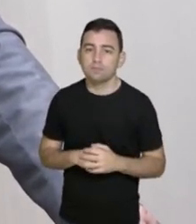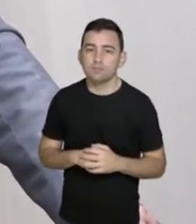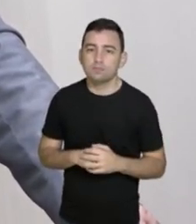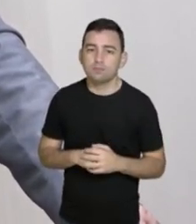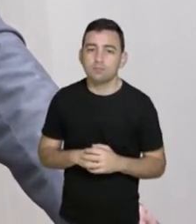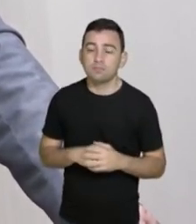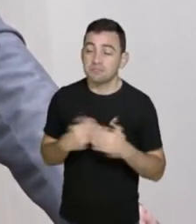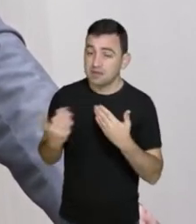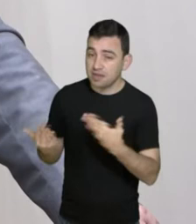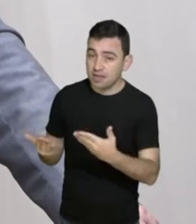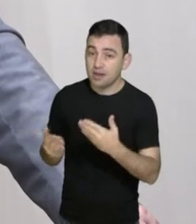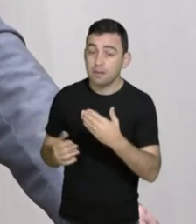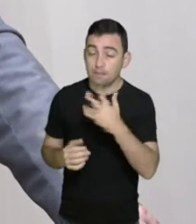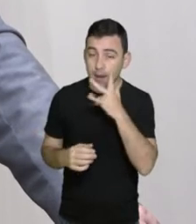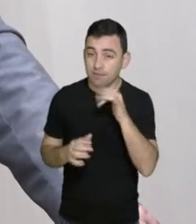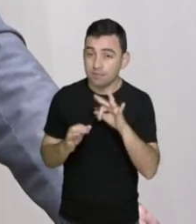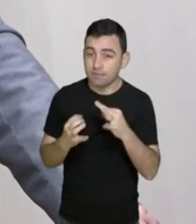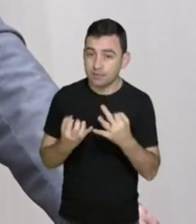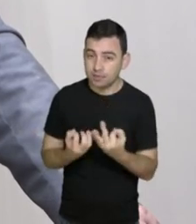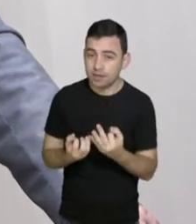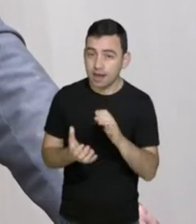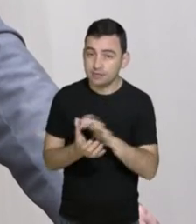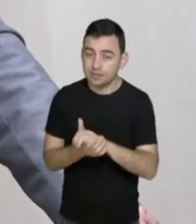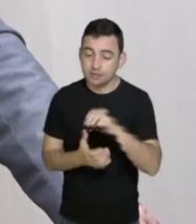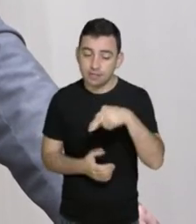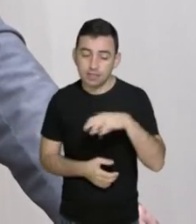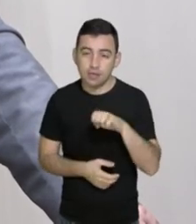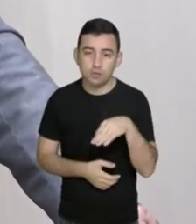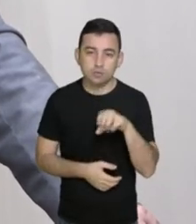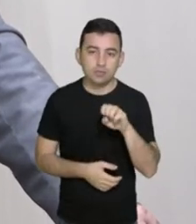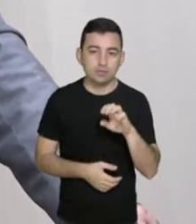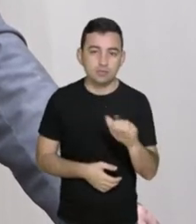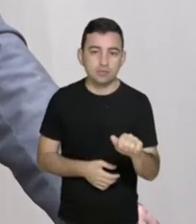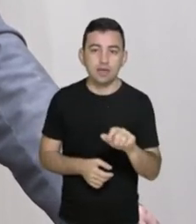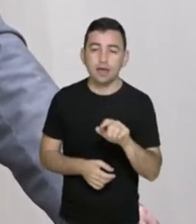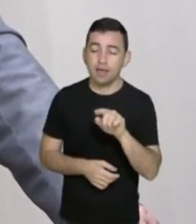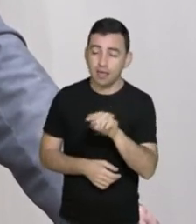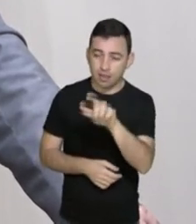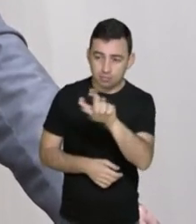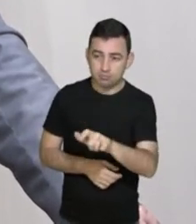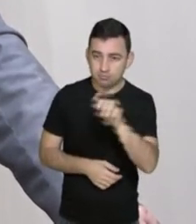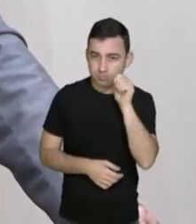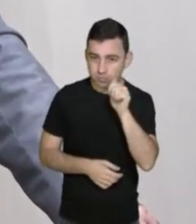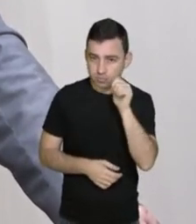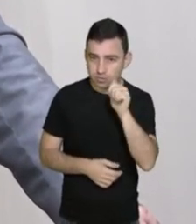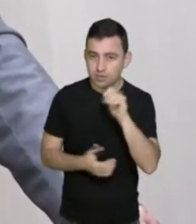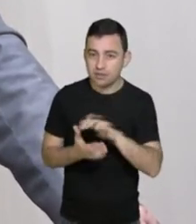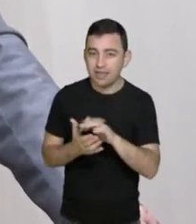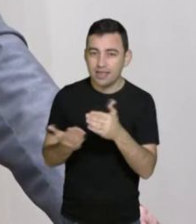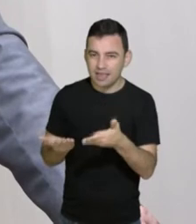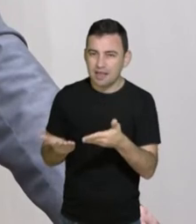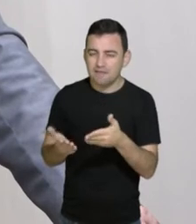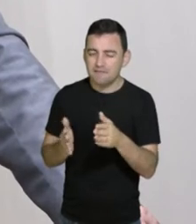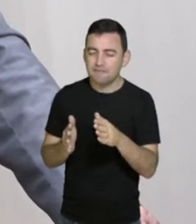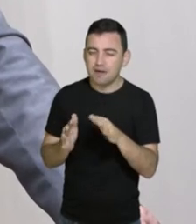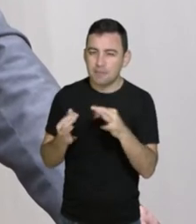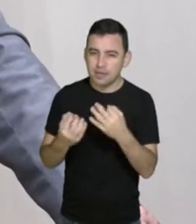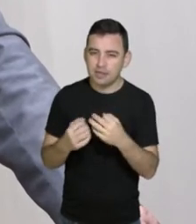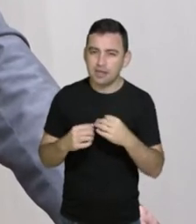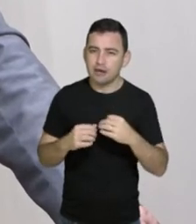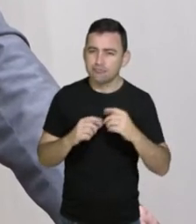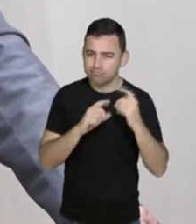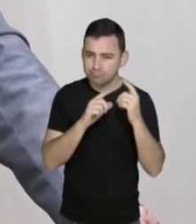pai de família, esposo da dona Neuza. Dona Neuza, de uma família também tradicional em São Lourenço, a